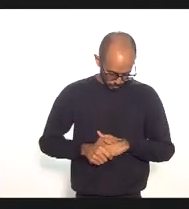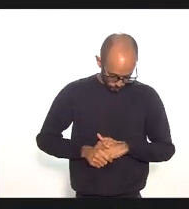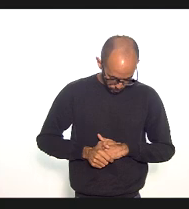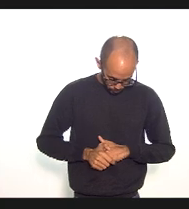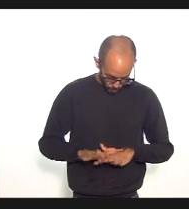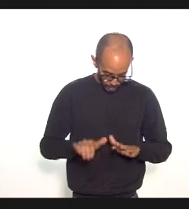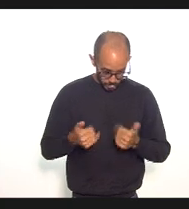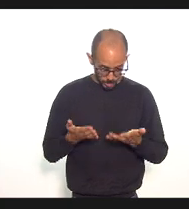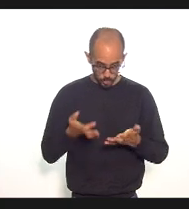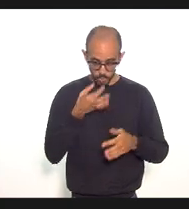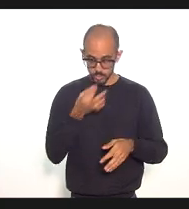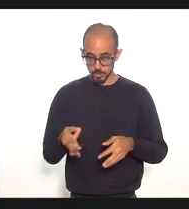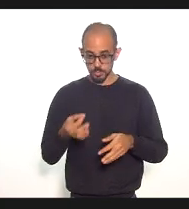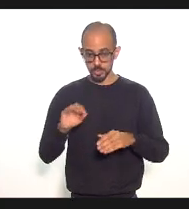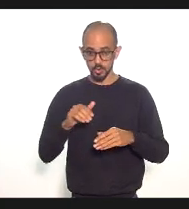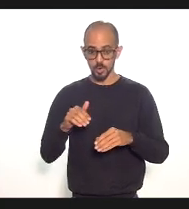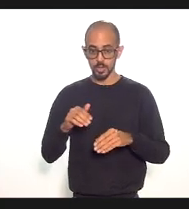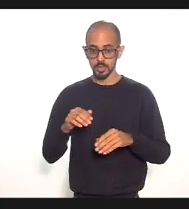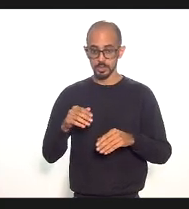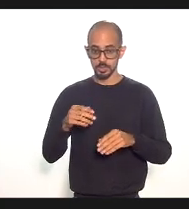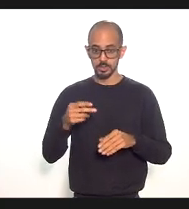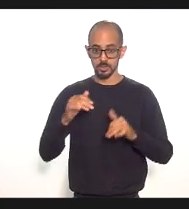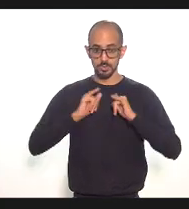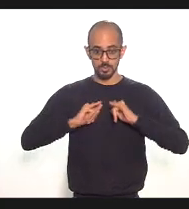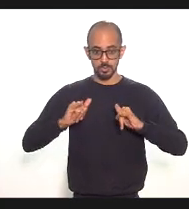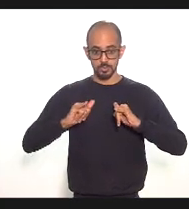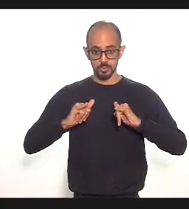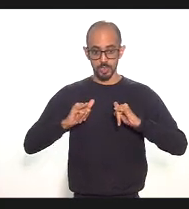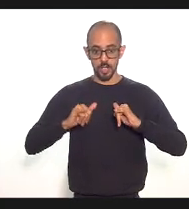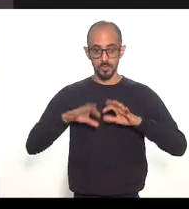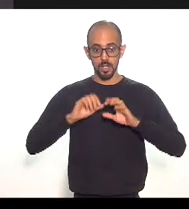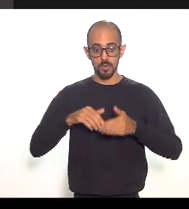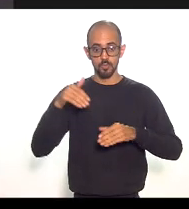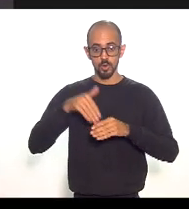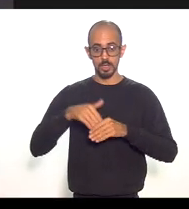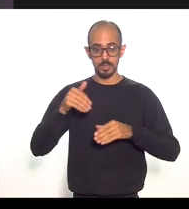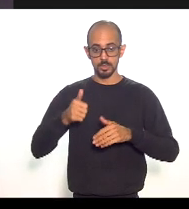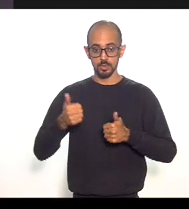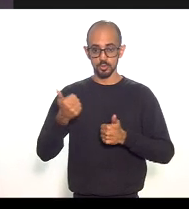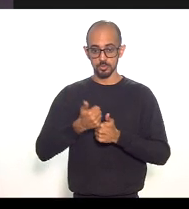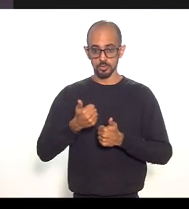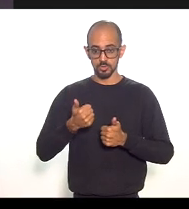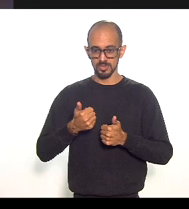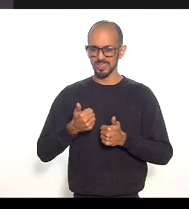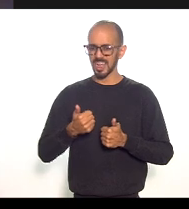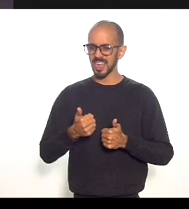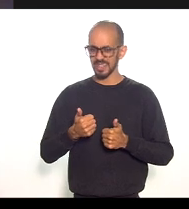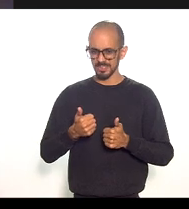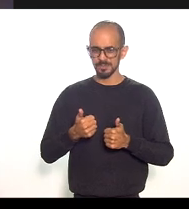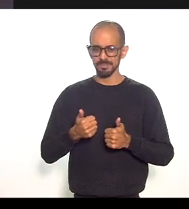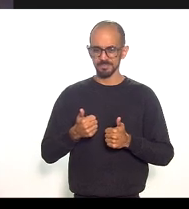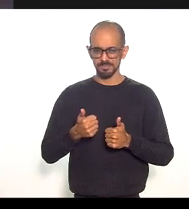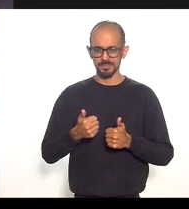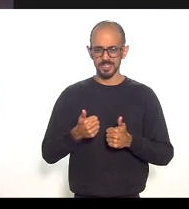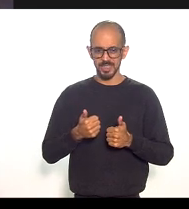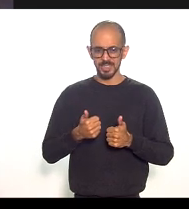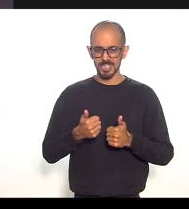Com os pareceres emitidos em votação substitutivo. Senhores que aprovam, permaneçam como estão. Aprovado. Vai